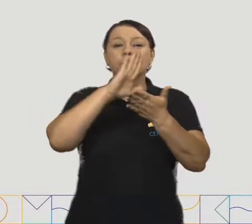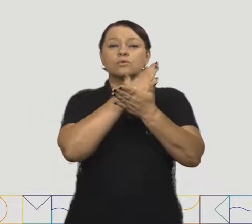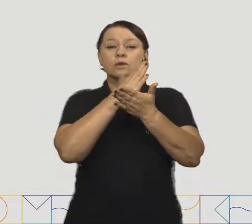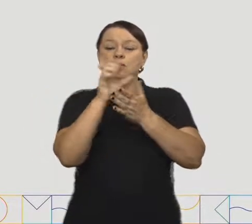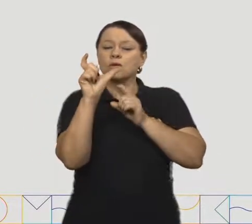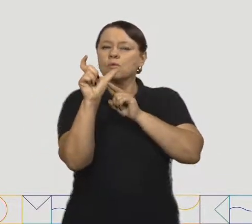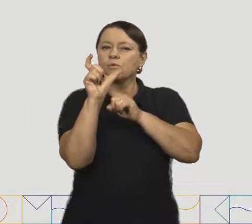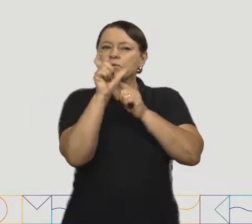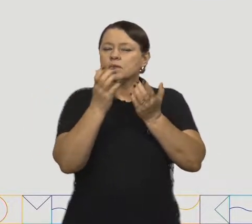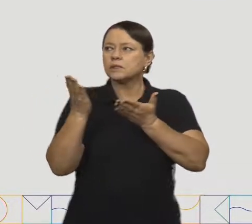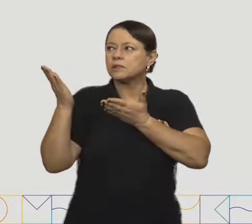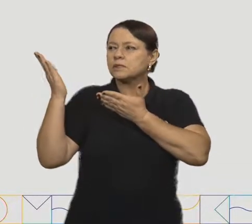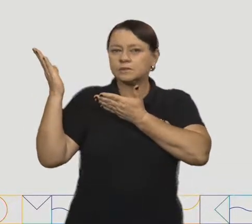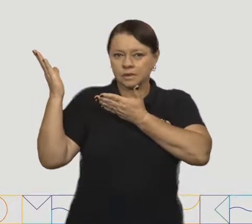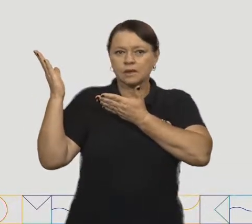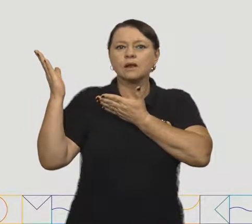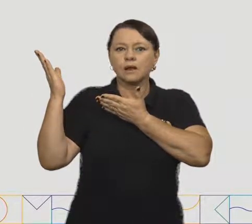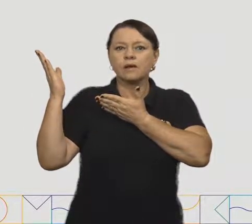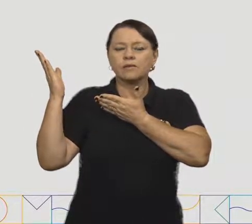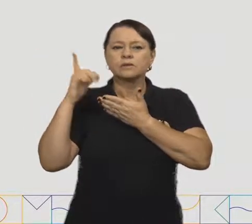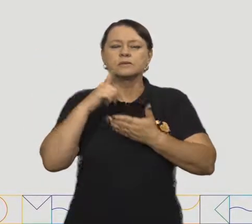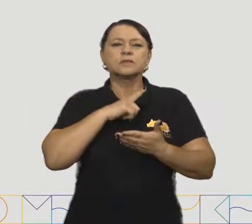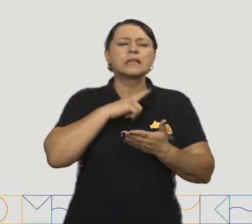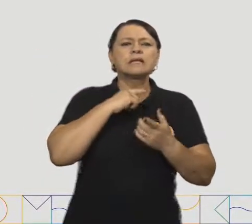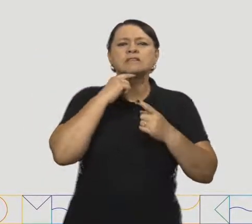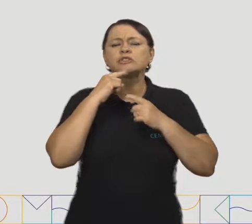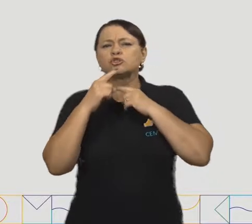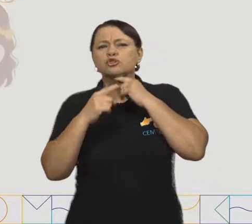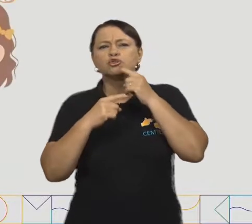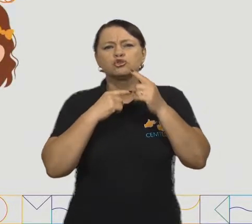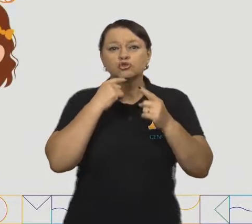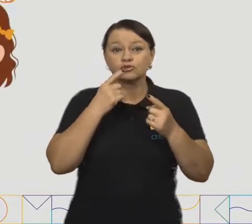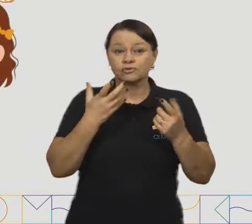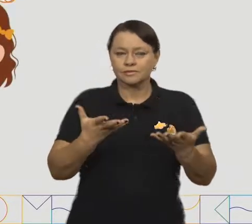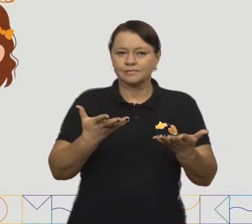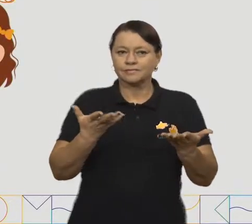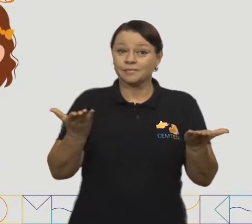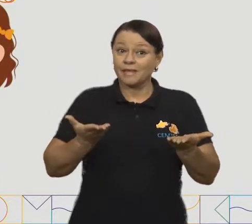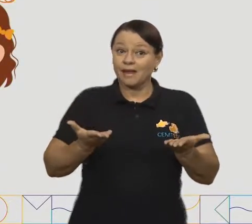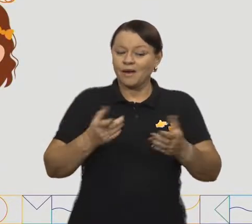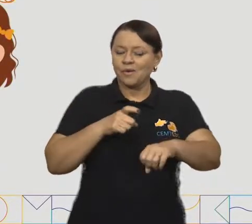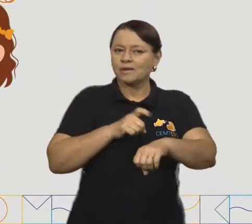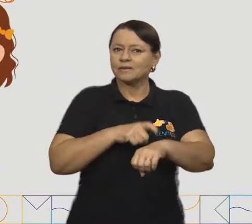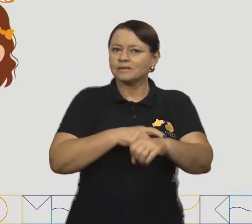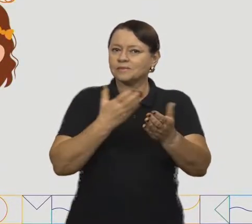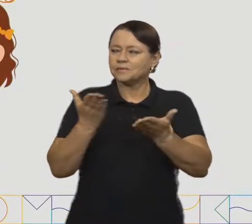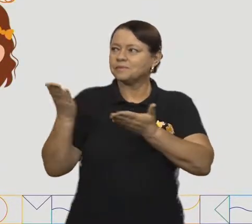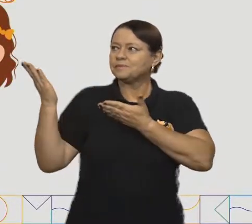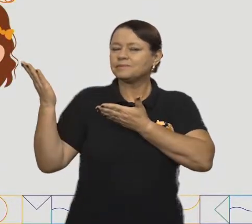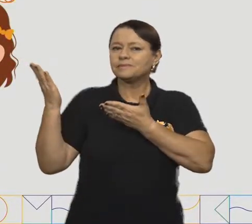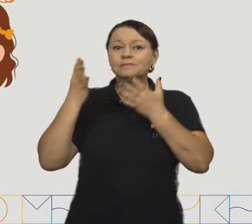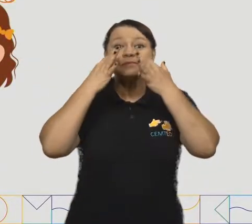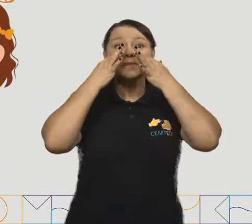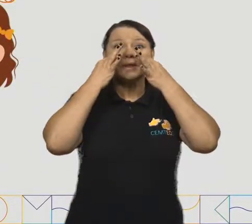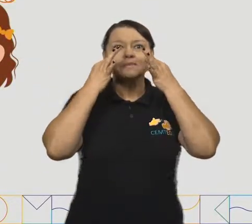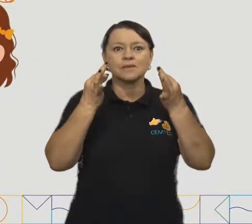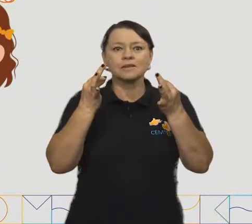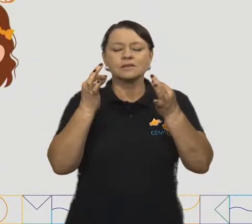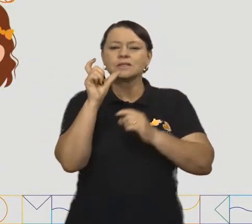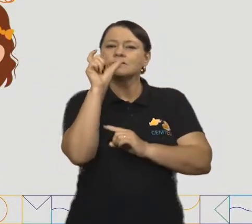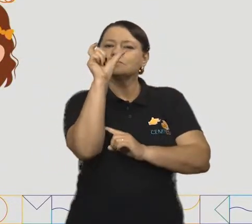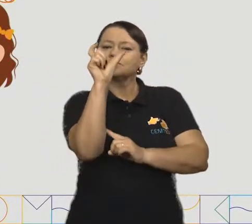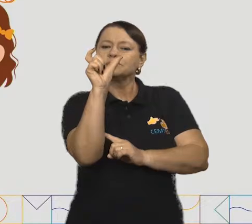a sabiá sabia assobiar? Conseguiram ler? Lerei mais uma vez.